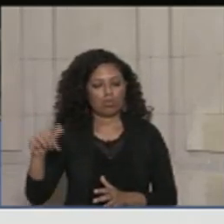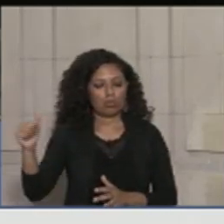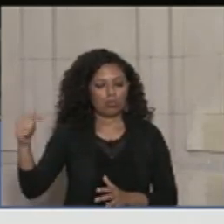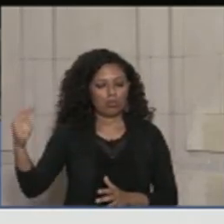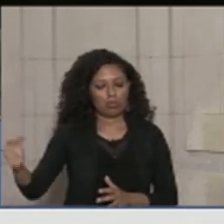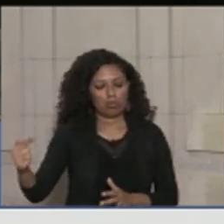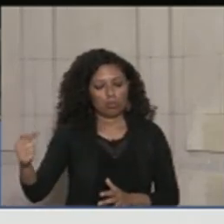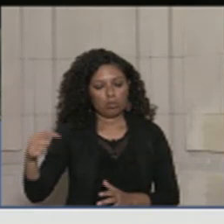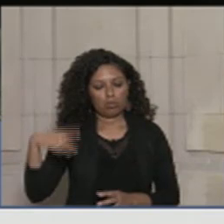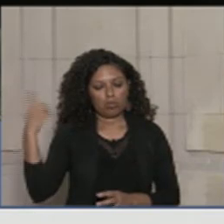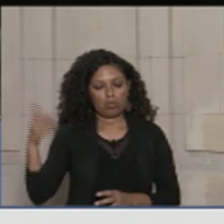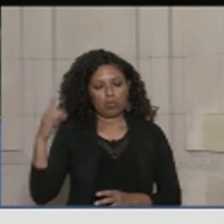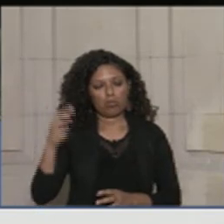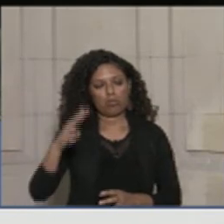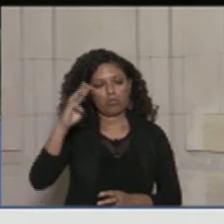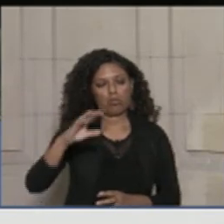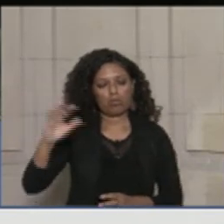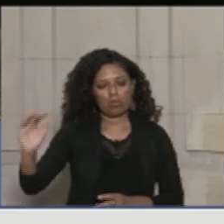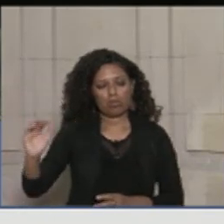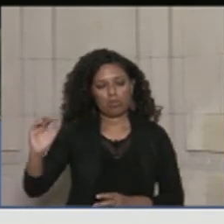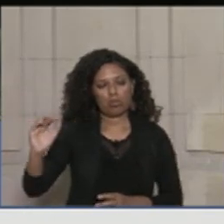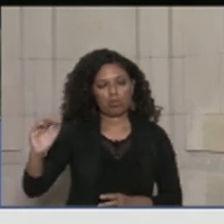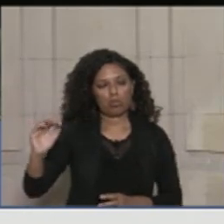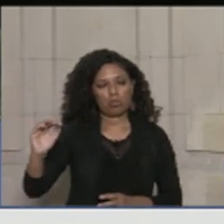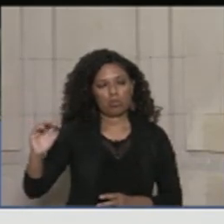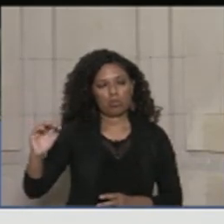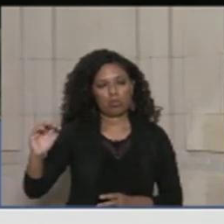49-A/2017, de autoria dos deputados Valdec Carneiro, doutora